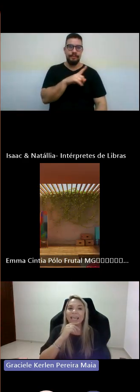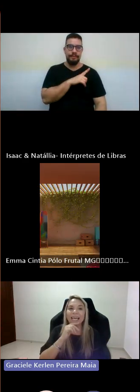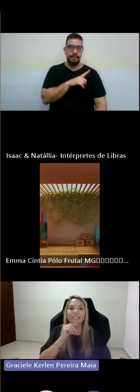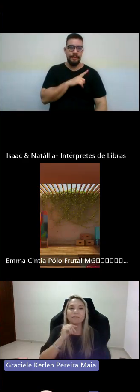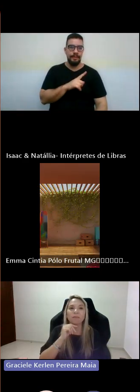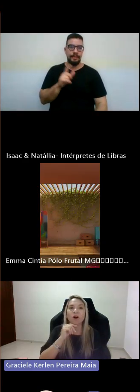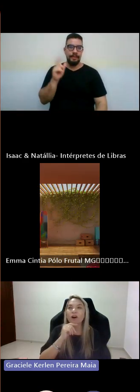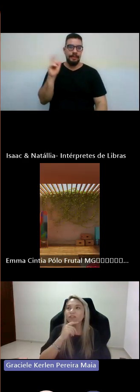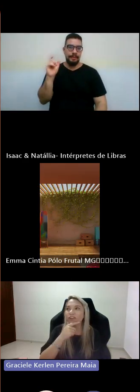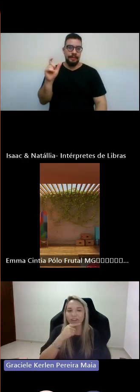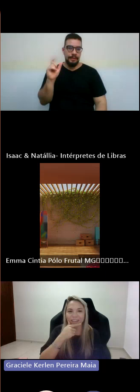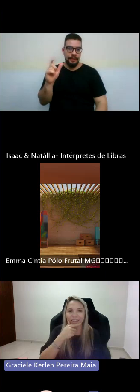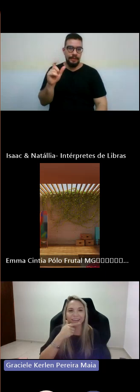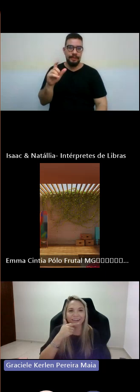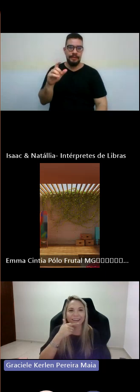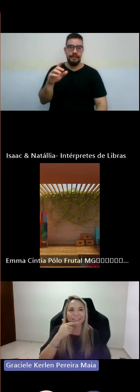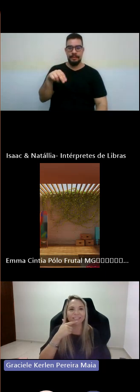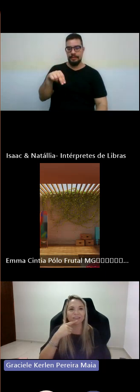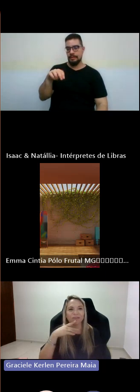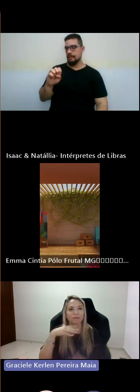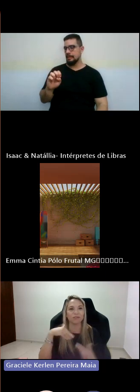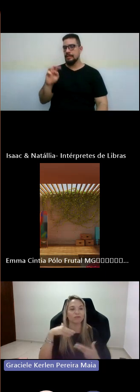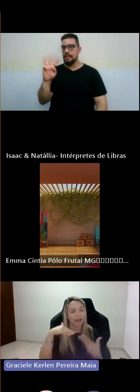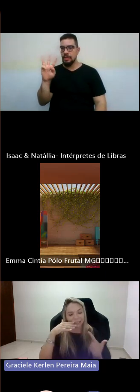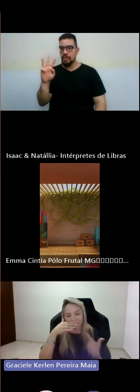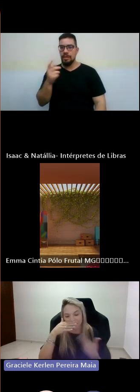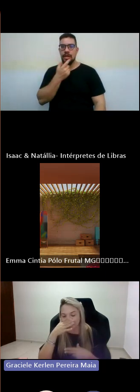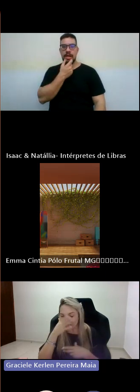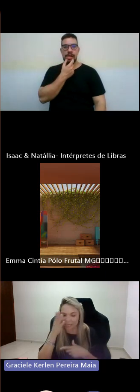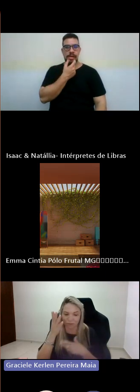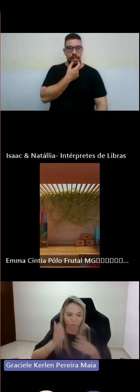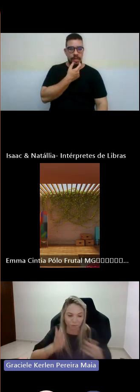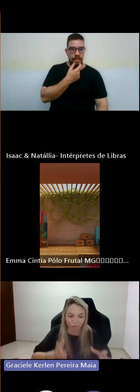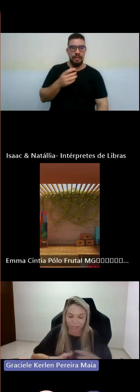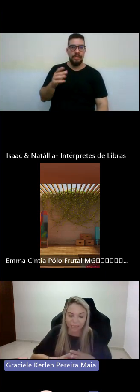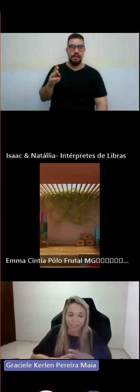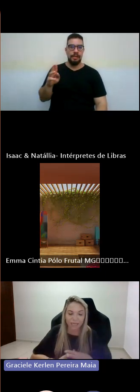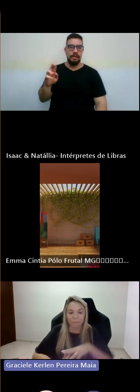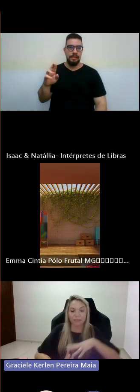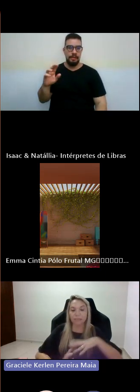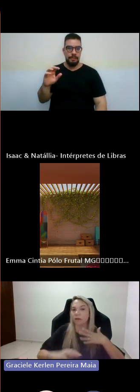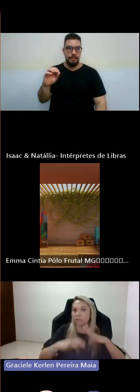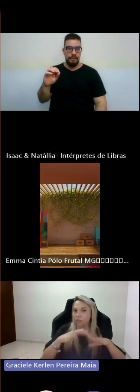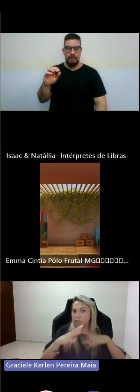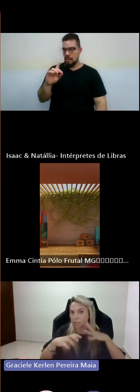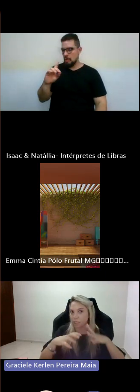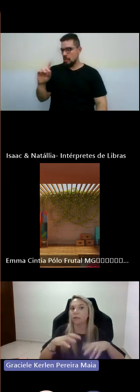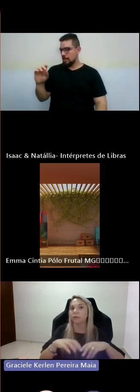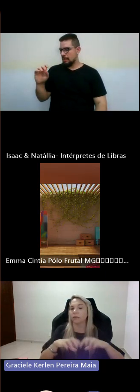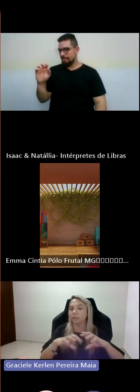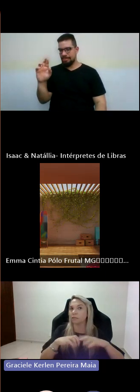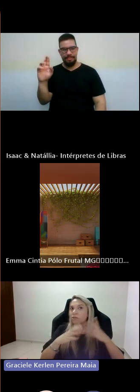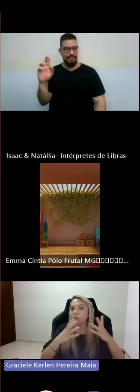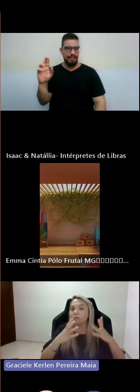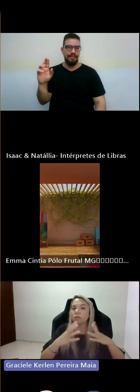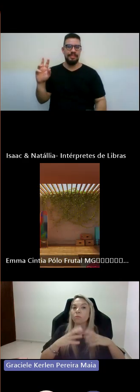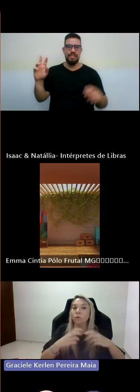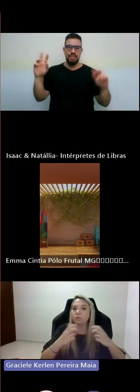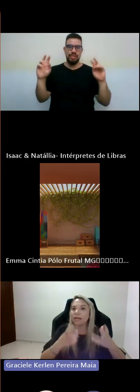que é inglês, brother, que é inglês, então deu uma misturada no inglês, no português, mas é uma gíria, eles